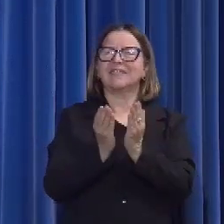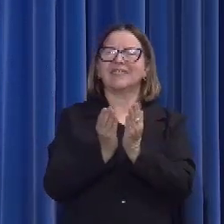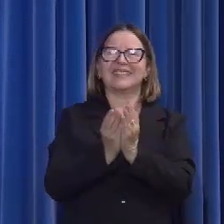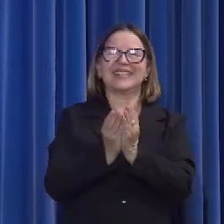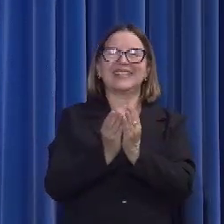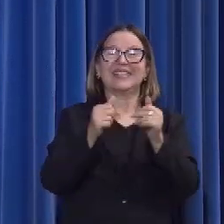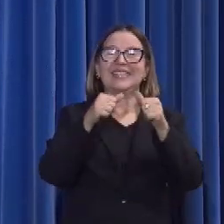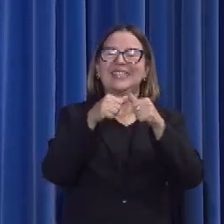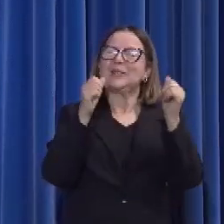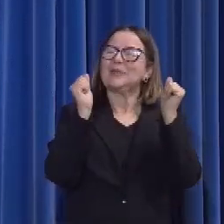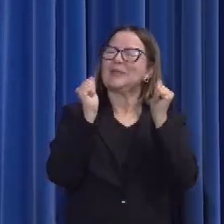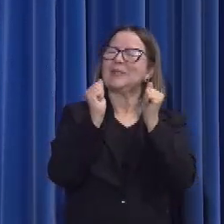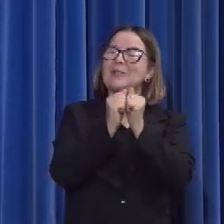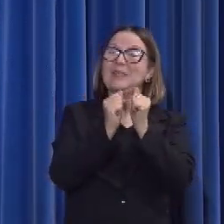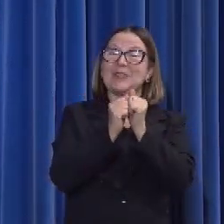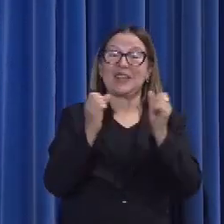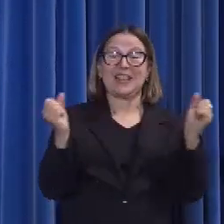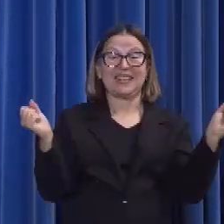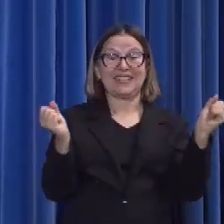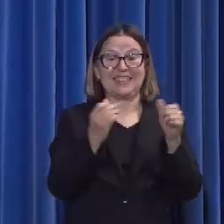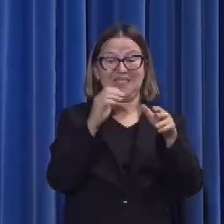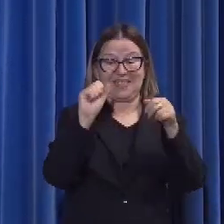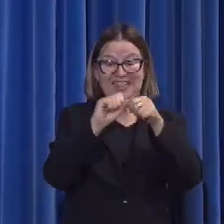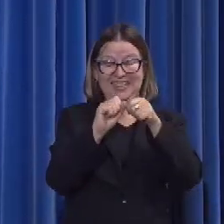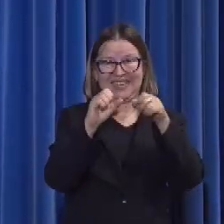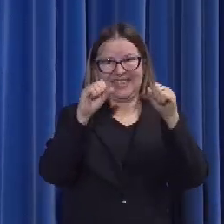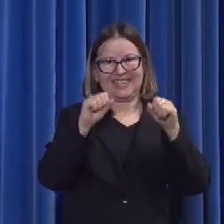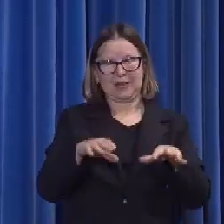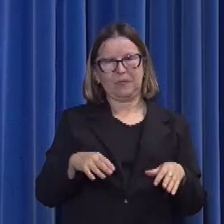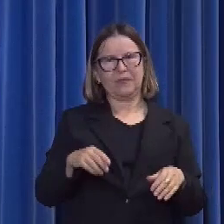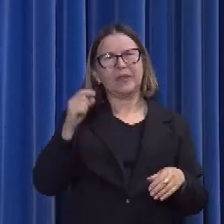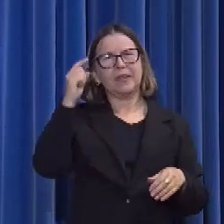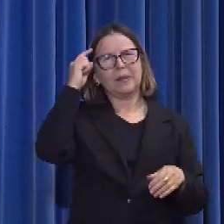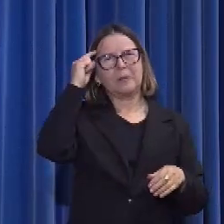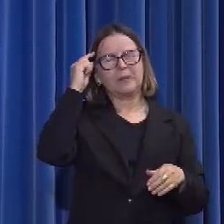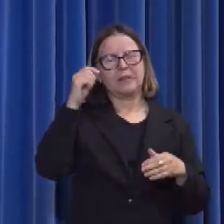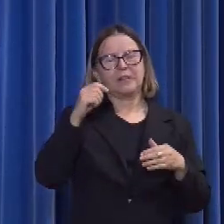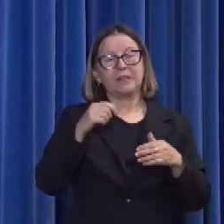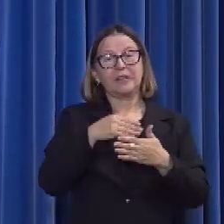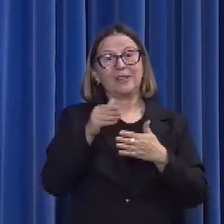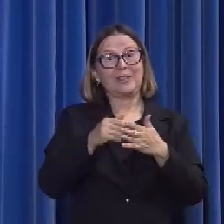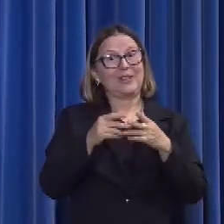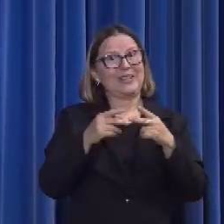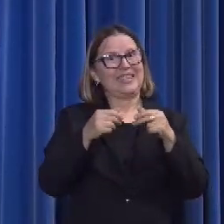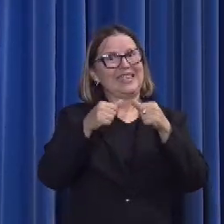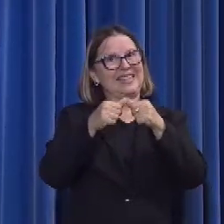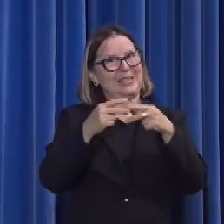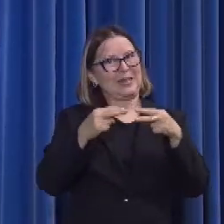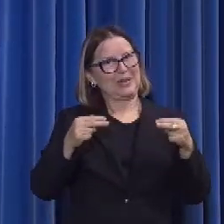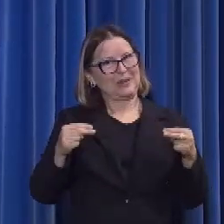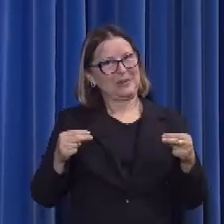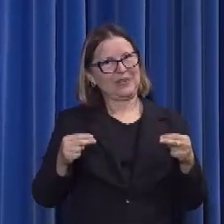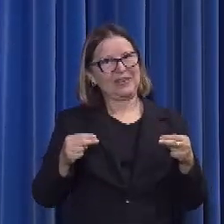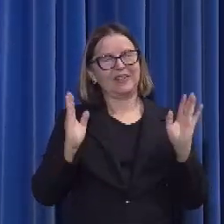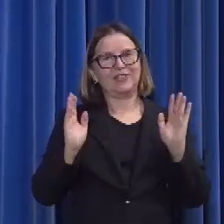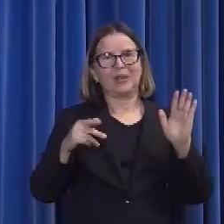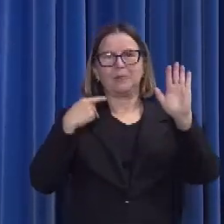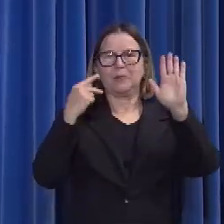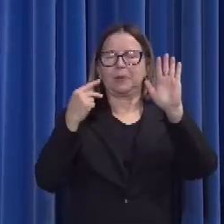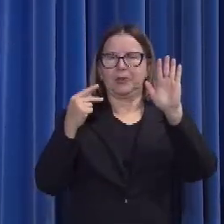criação. E pensando em todas essas coisas e nas glórias que nos estão prometidas, é necessário que façamos